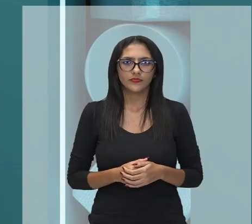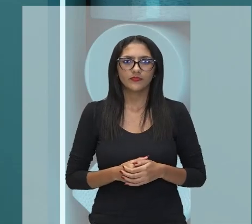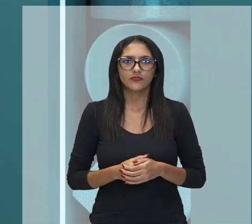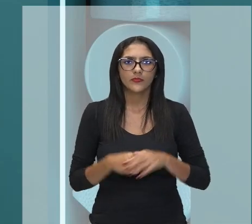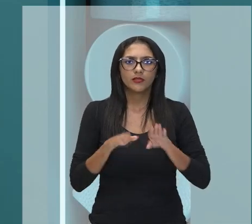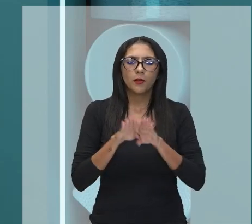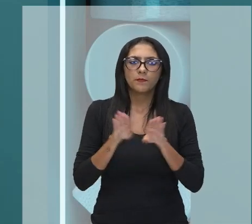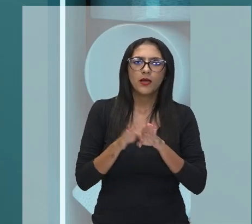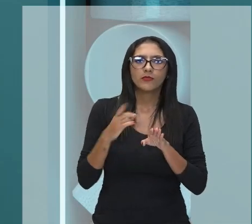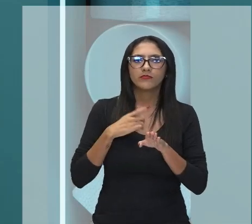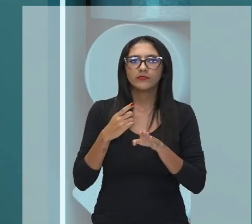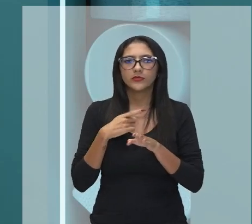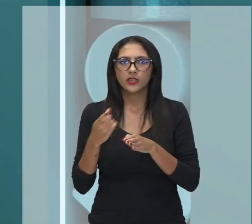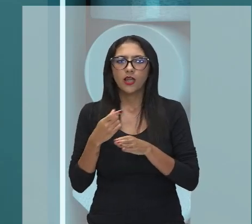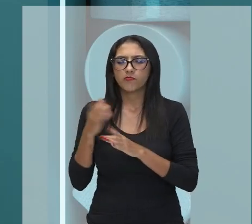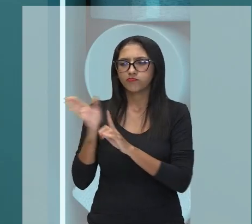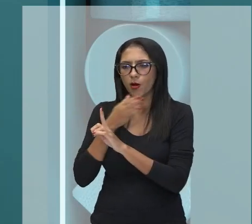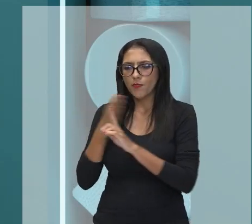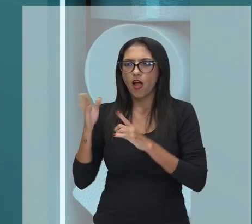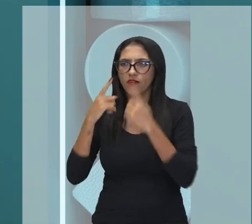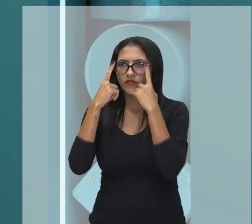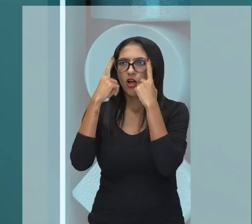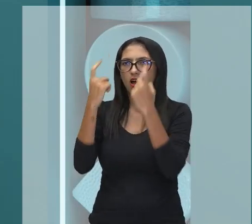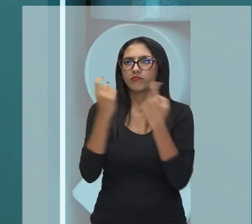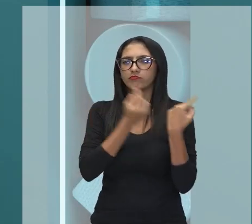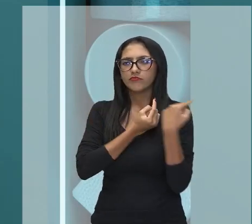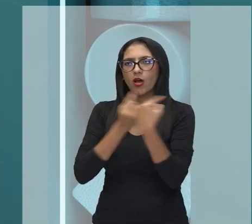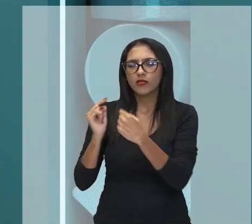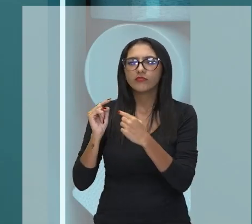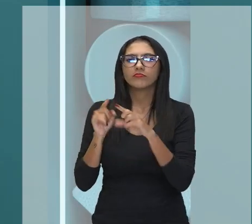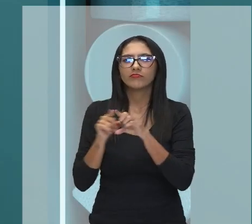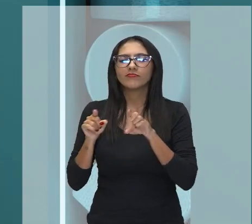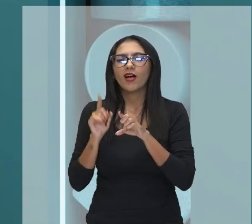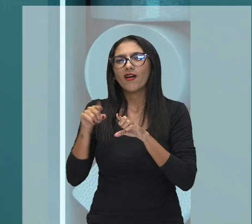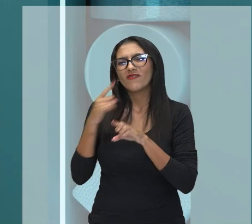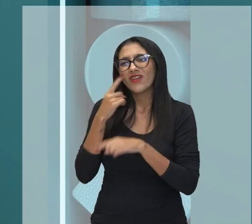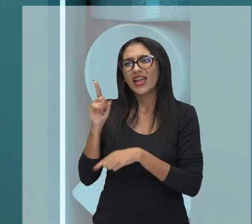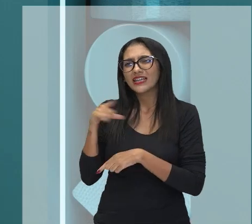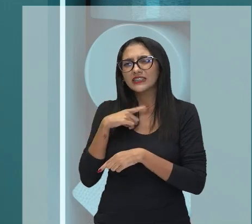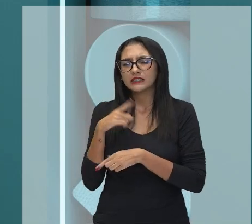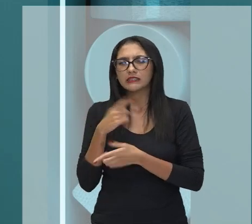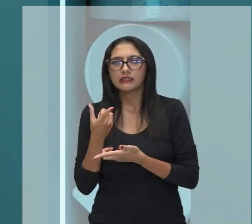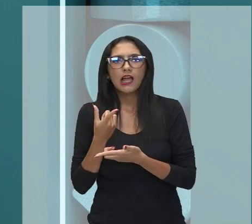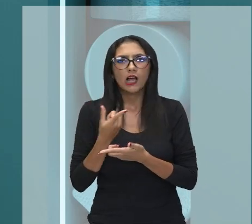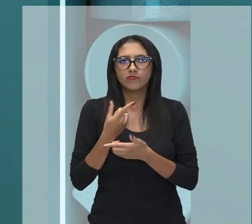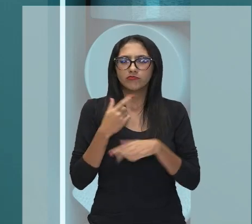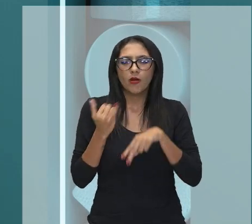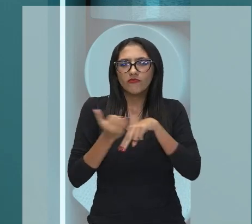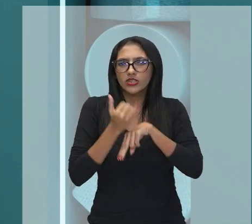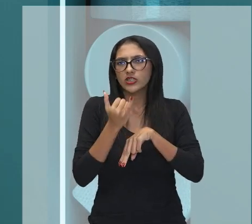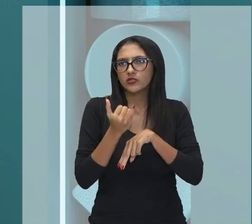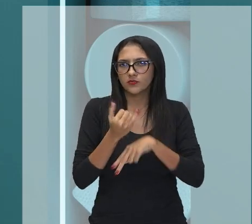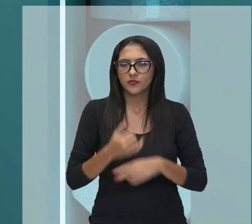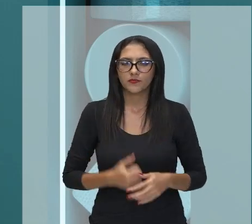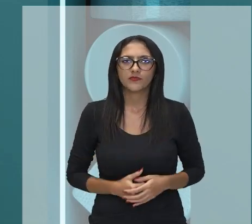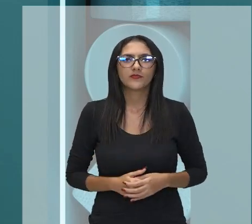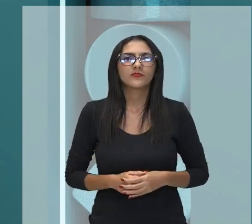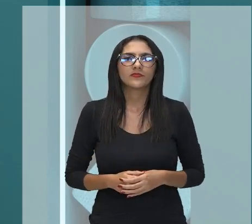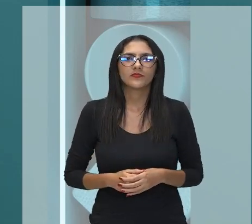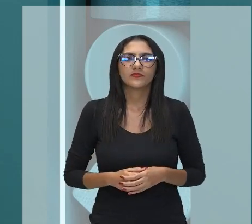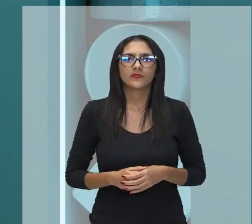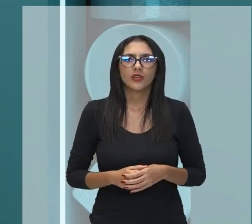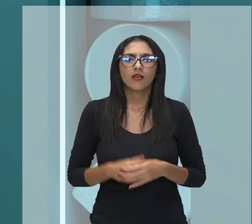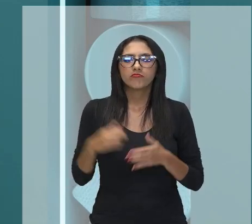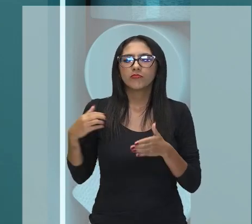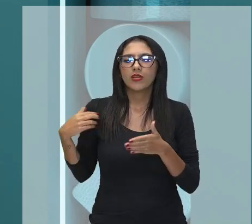ali acabou agredindo Fabiano. Então percebo que Fabiano sofreu uma grande injustiça. E depois de um tempo, Fabiano